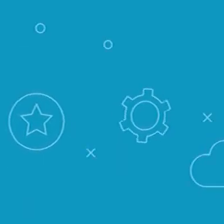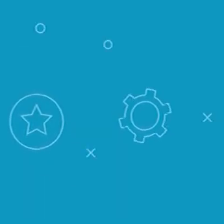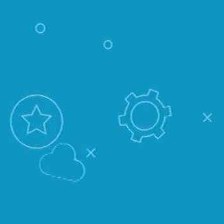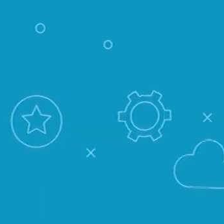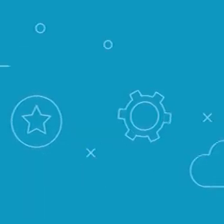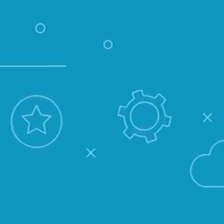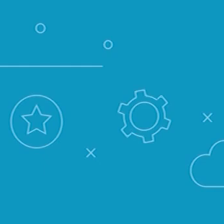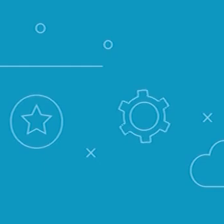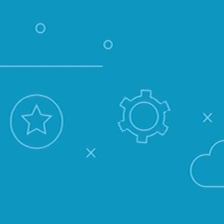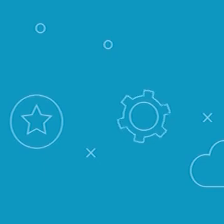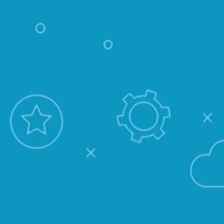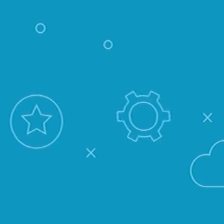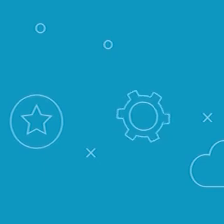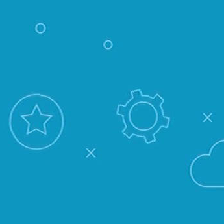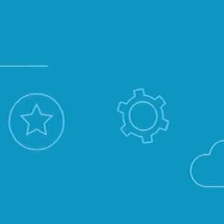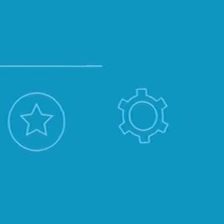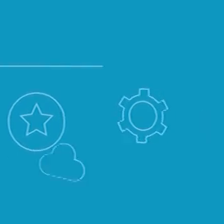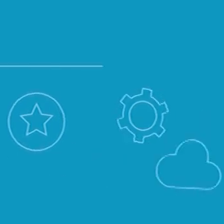Aproprie-se de todo o conhecimento, porque isso vai servir para a vida toda. Até logo, até a próxima, estarei com vocês.